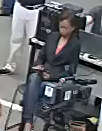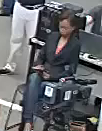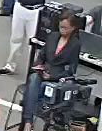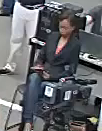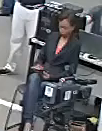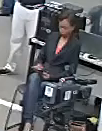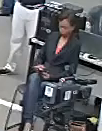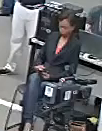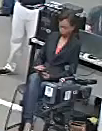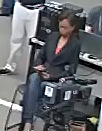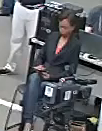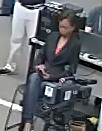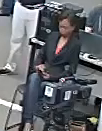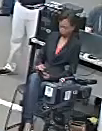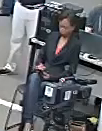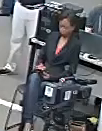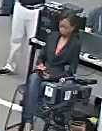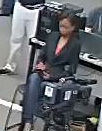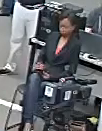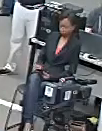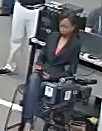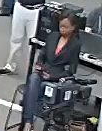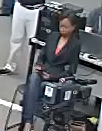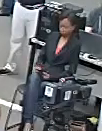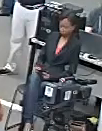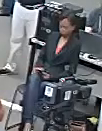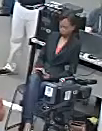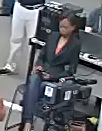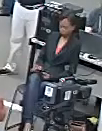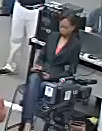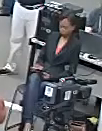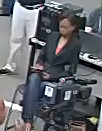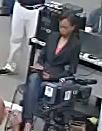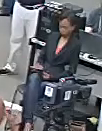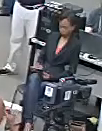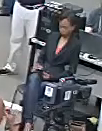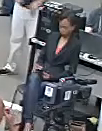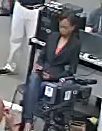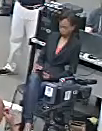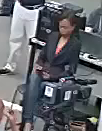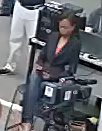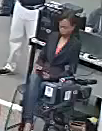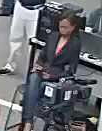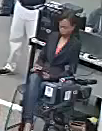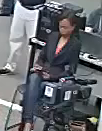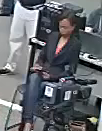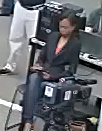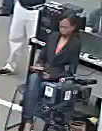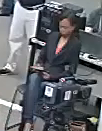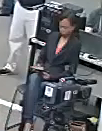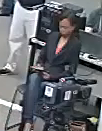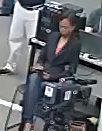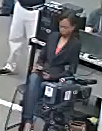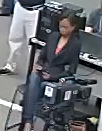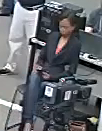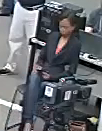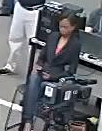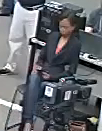coletivo vítima de bala perdida Acabou com a minha vida o Dr só sabe fiscalizar